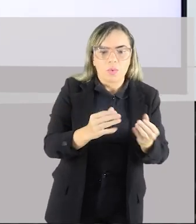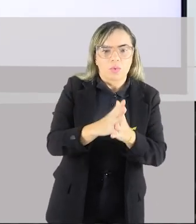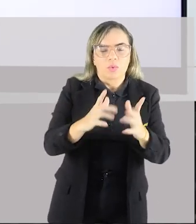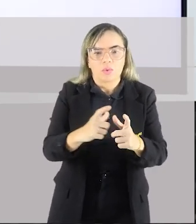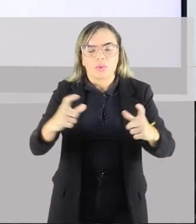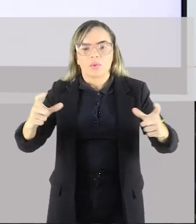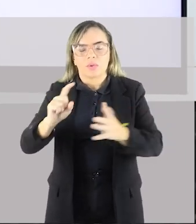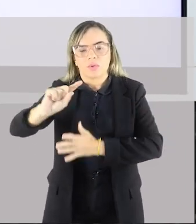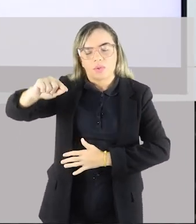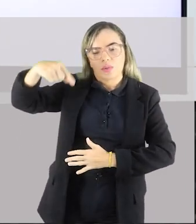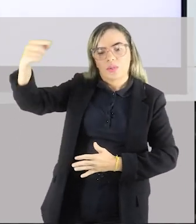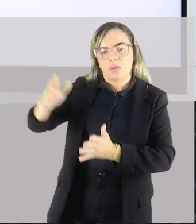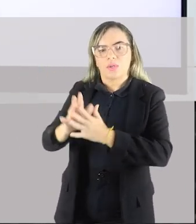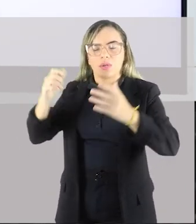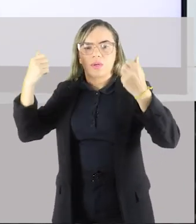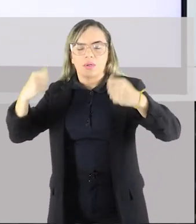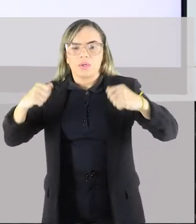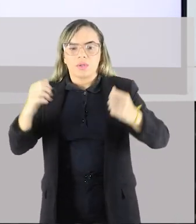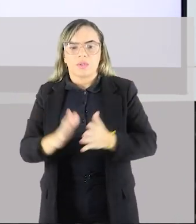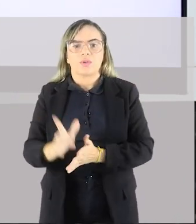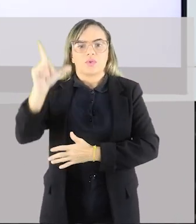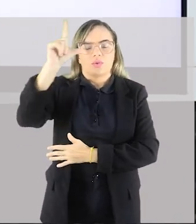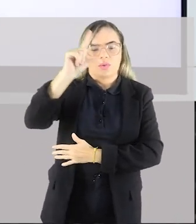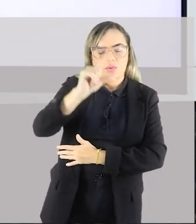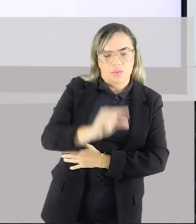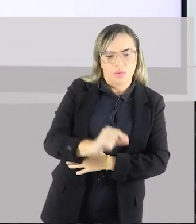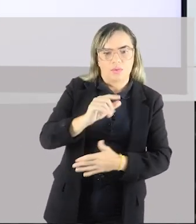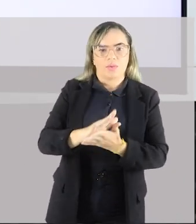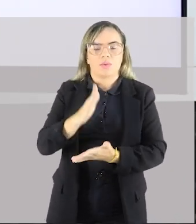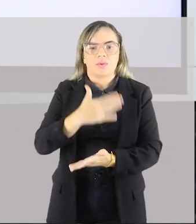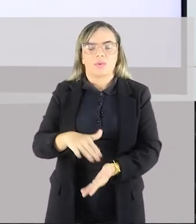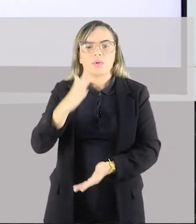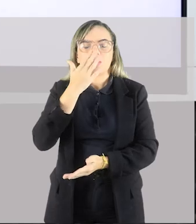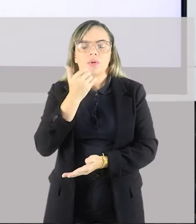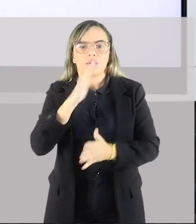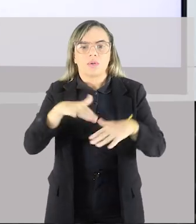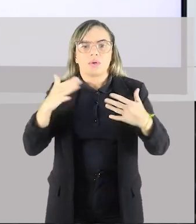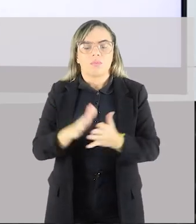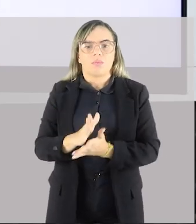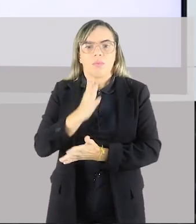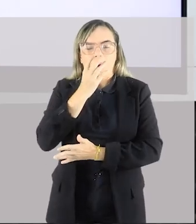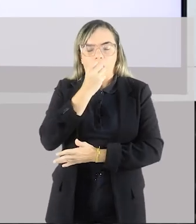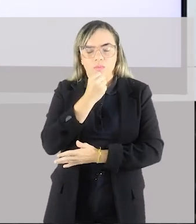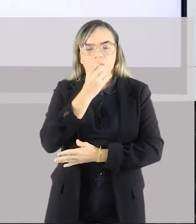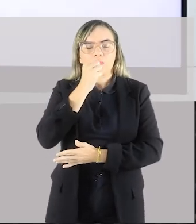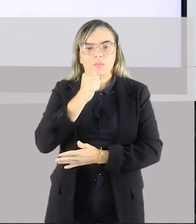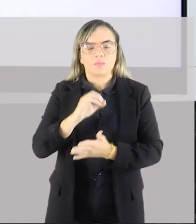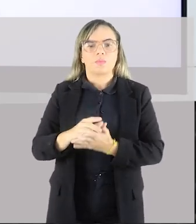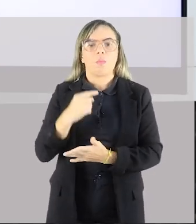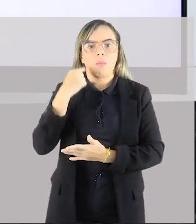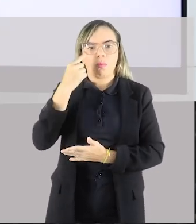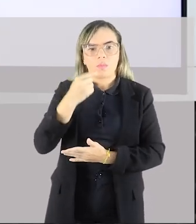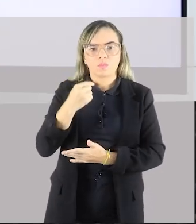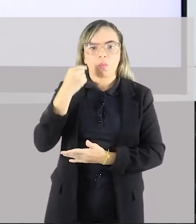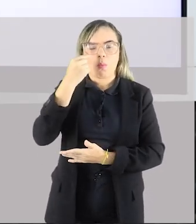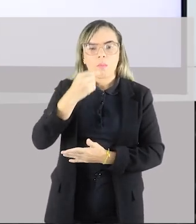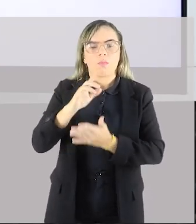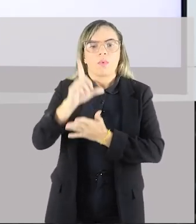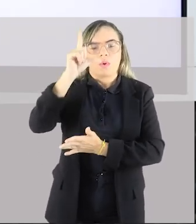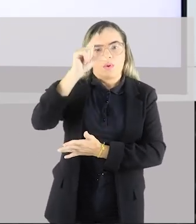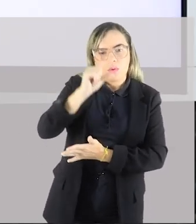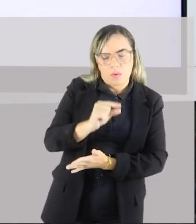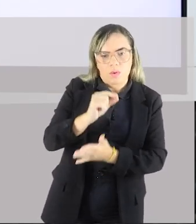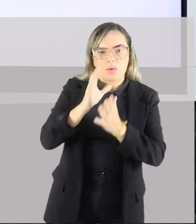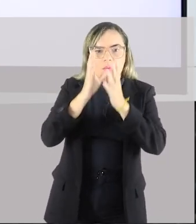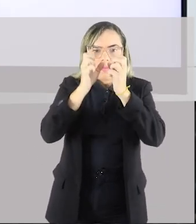grande, e aí depois a gente precisa diminuir esse alimento. Quando você mastiga, por exemplo, você está fazendo isso,